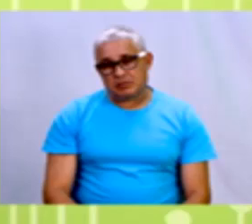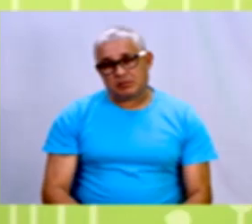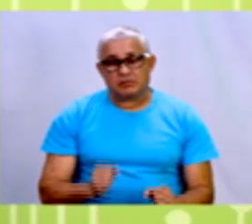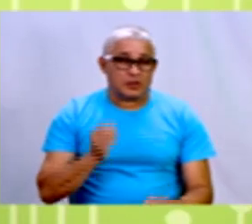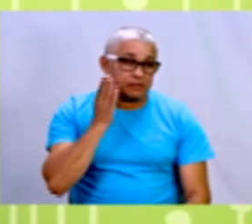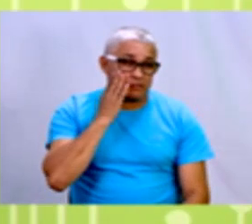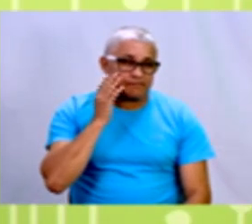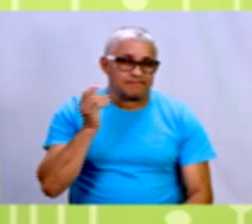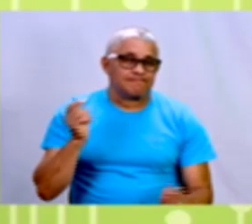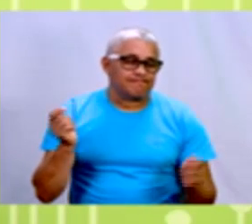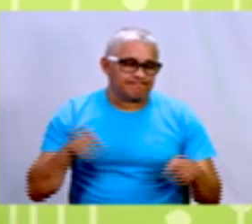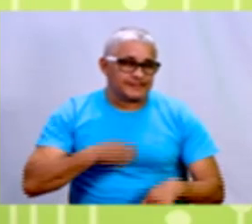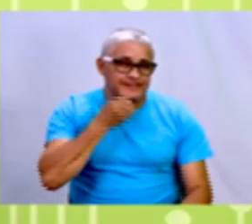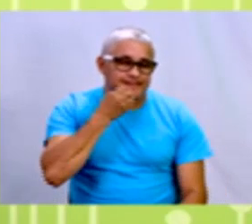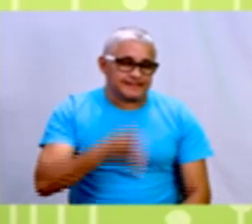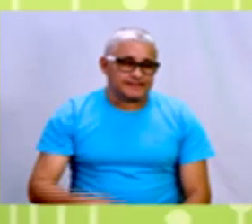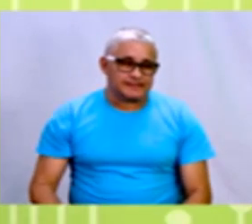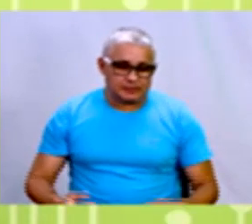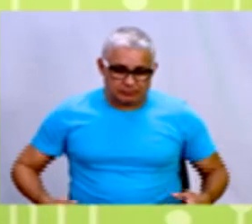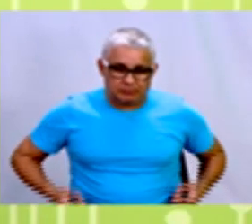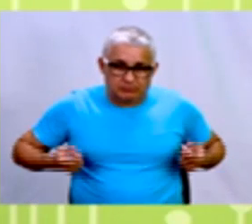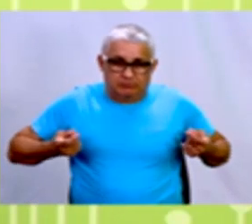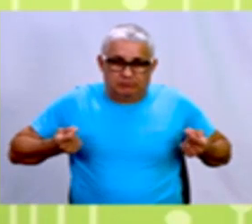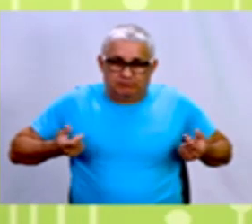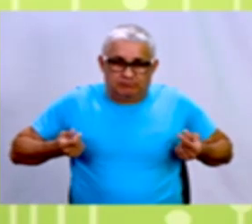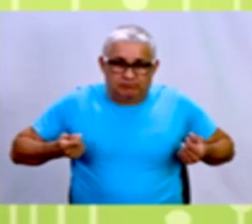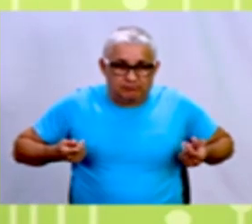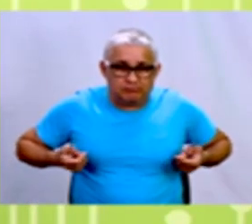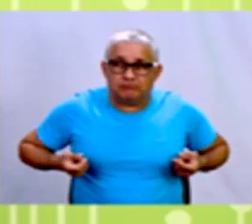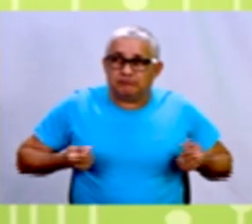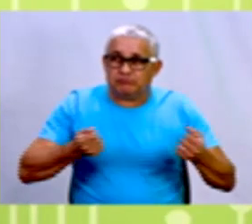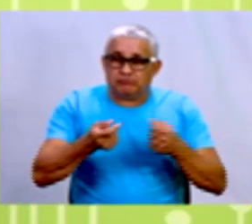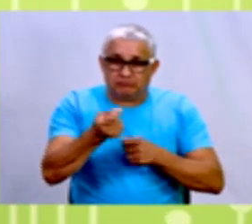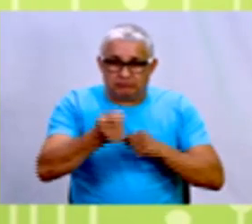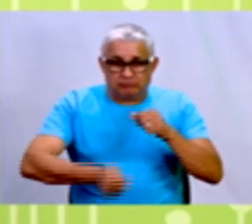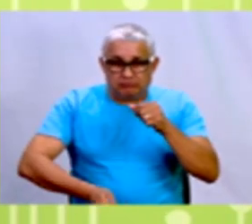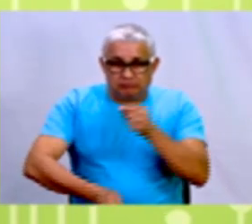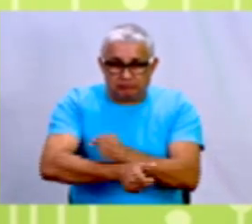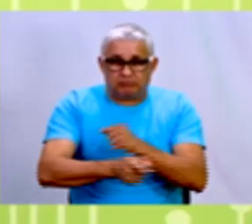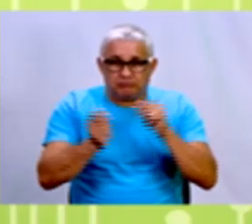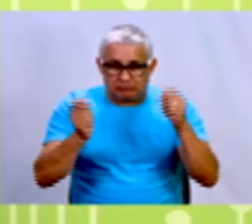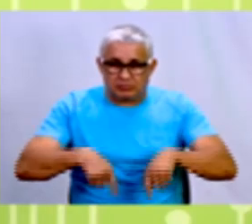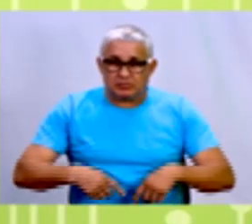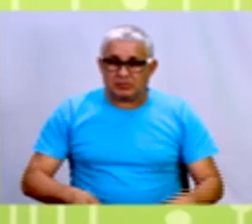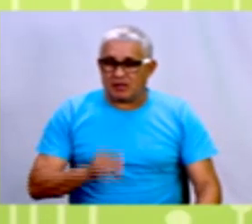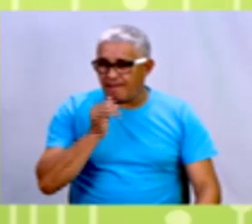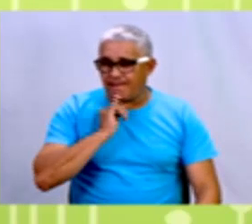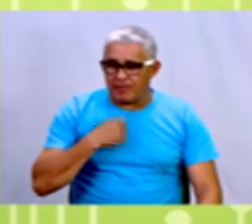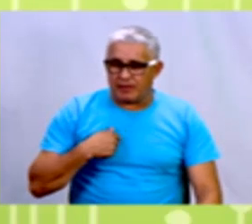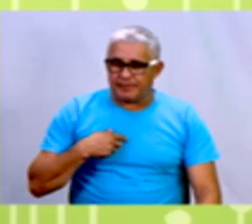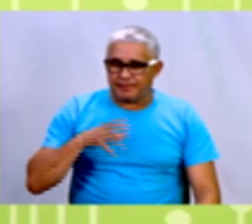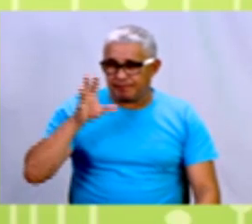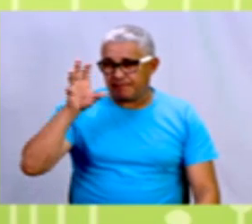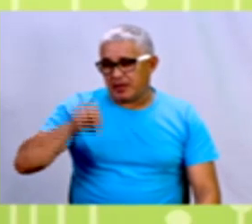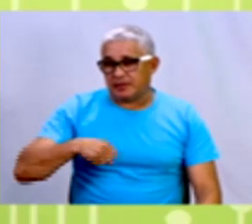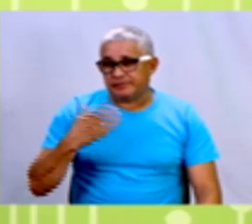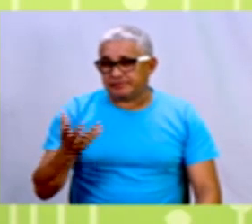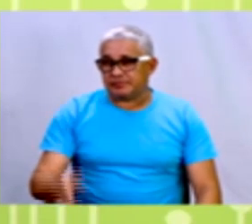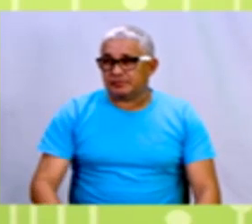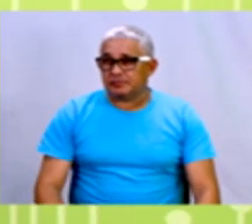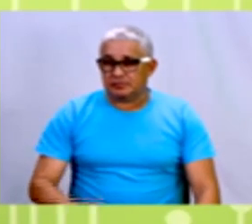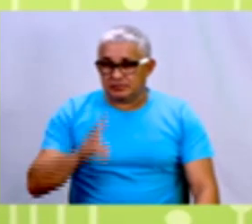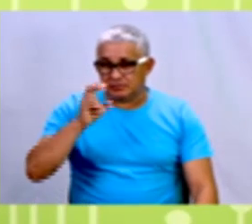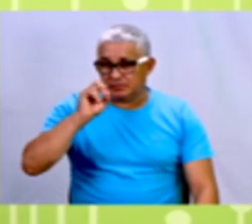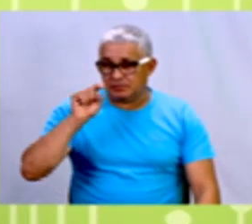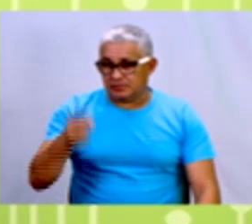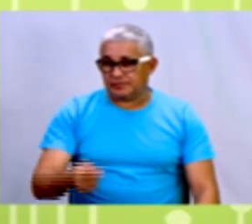vale a pena tirar o dinheiro do bolso e investir, ok? Vale a pena eu tirar, vamos supor, eu vou pegar 50